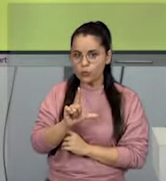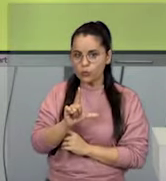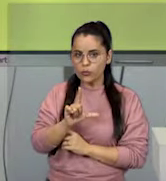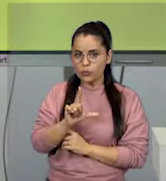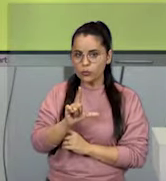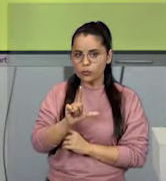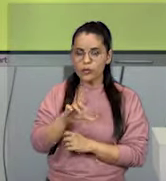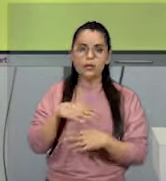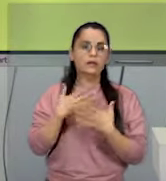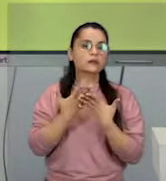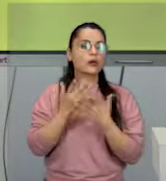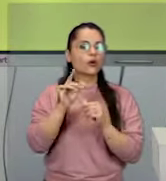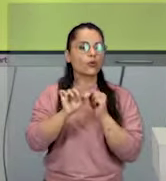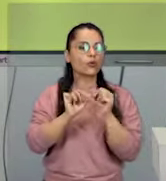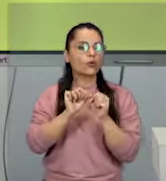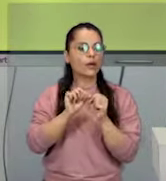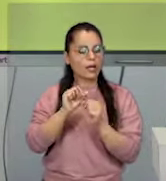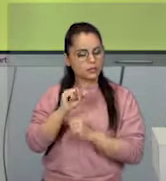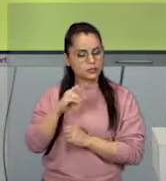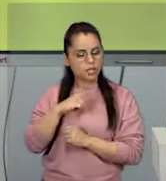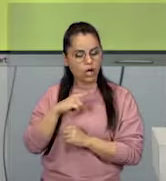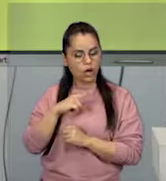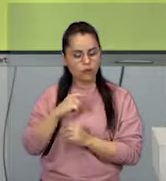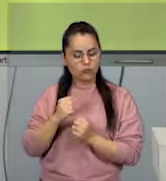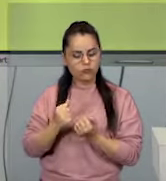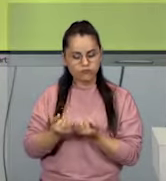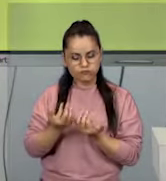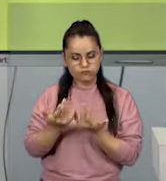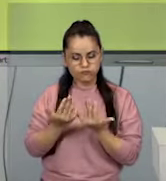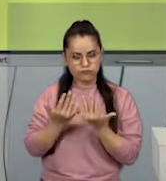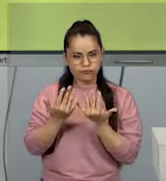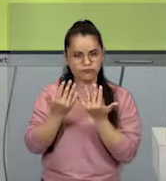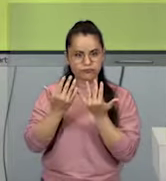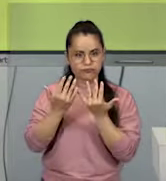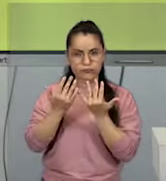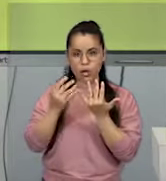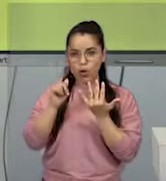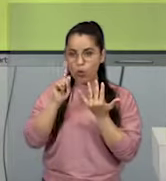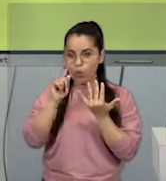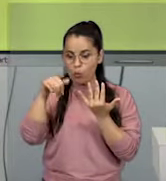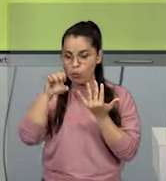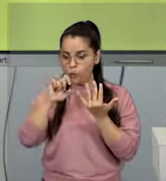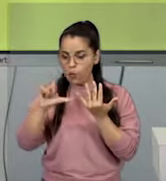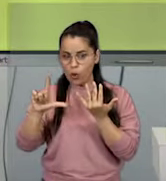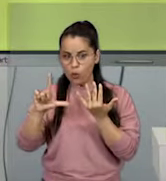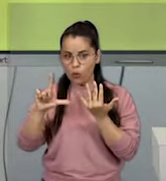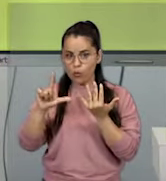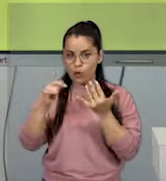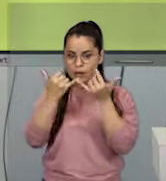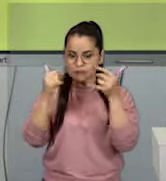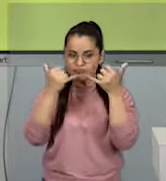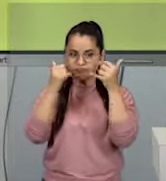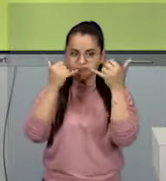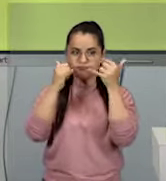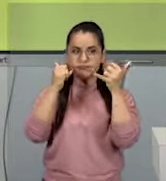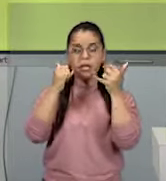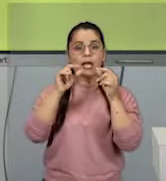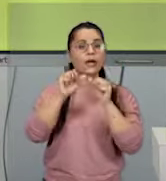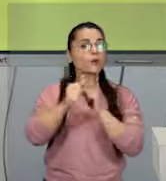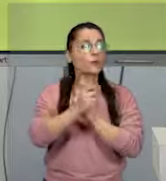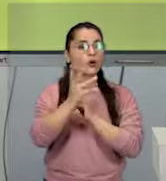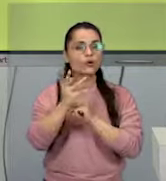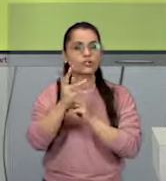tá então quando se queima um mol libera uma quantidade de energia e essa energia